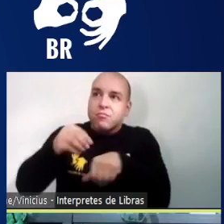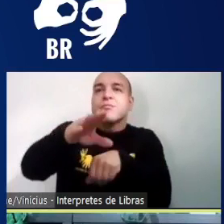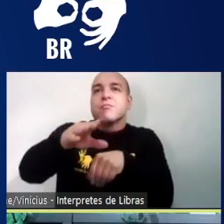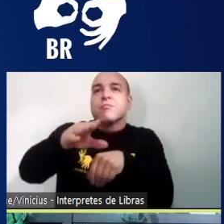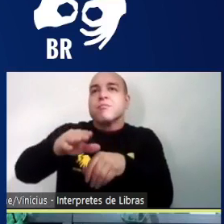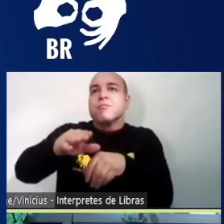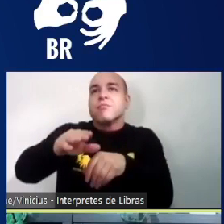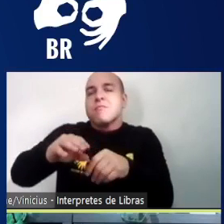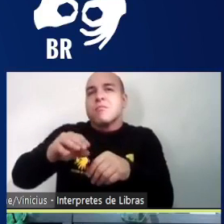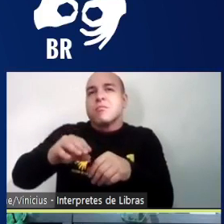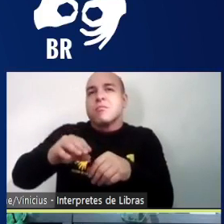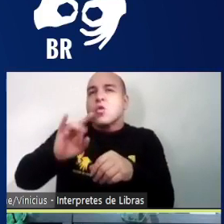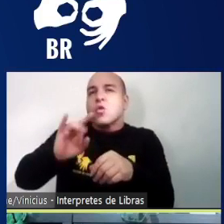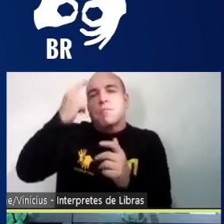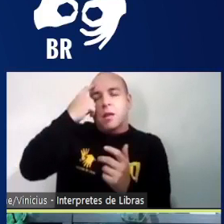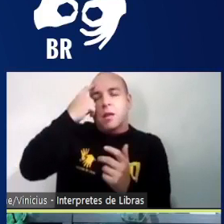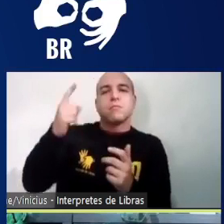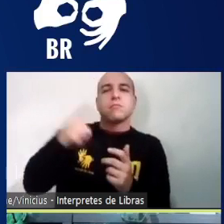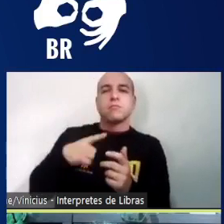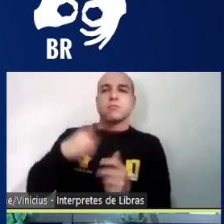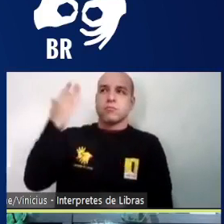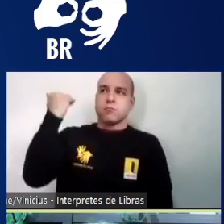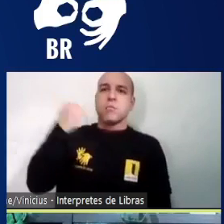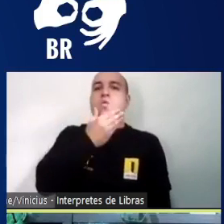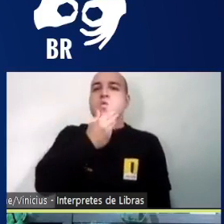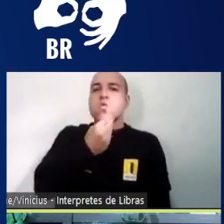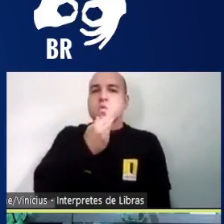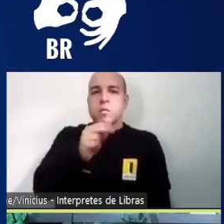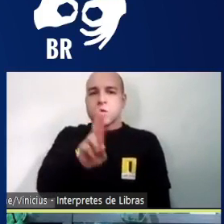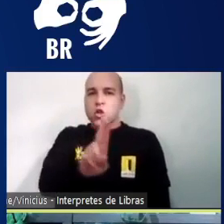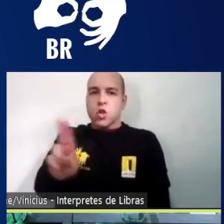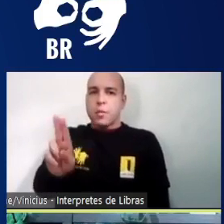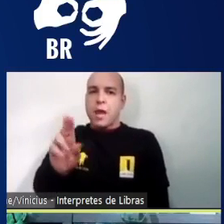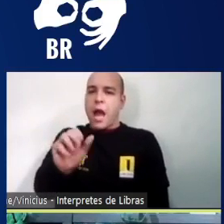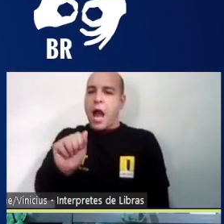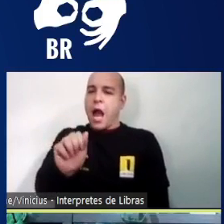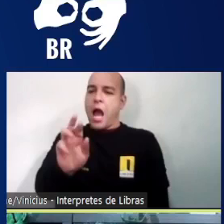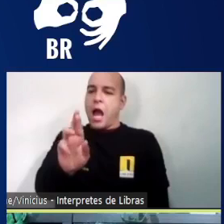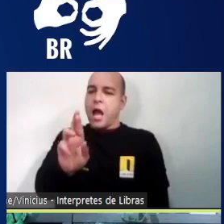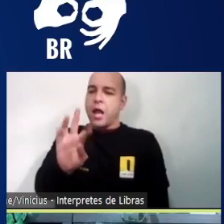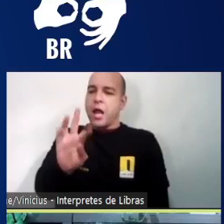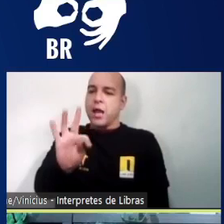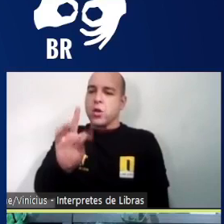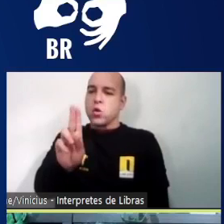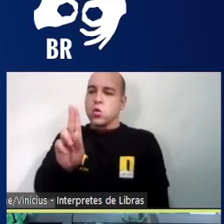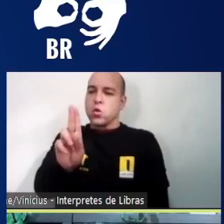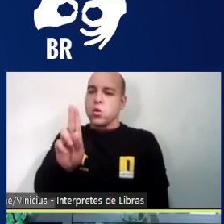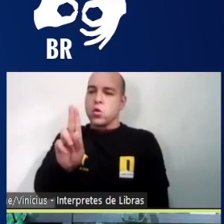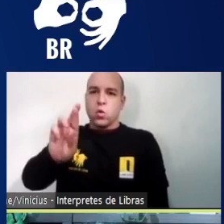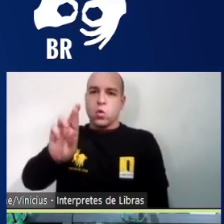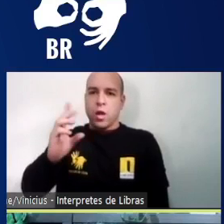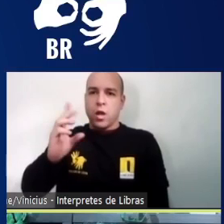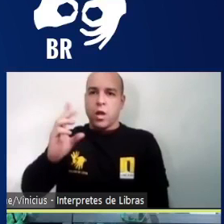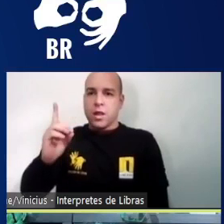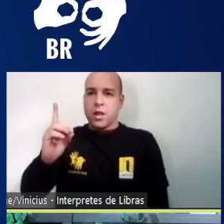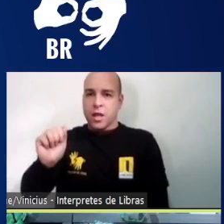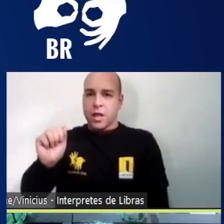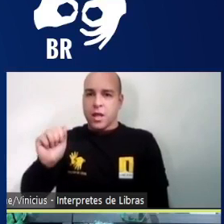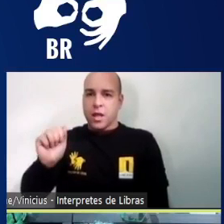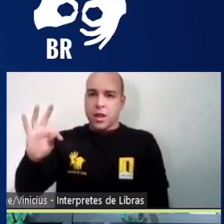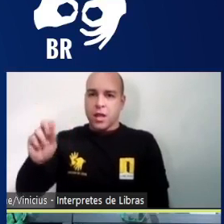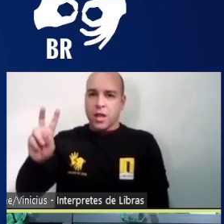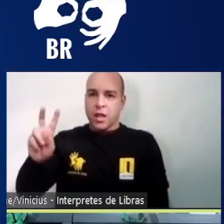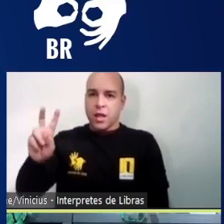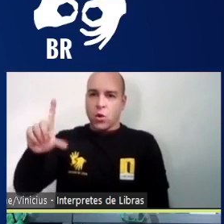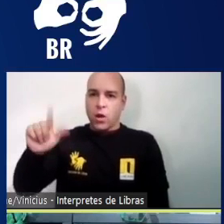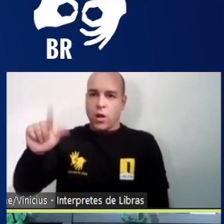uma citação do Arthur da Távola, que fala muito sobre o tema que eu venho trazer